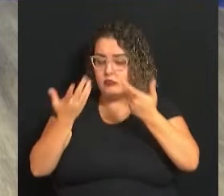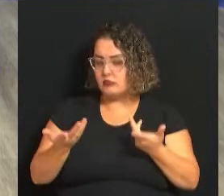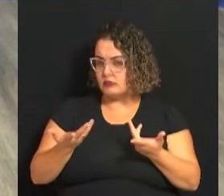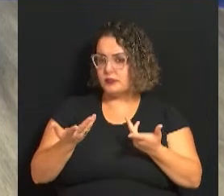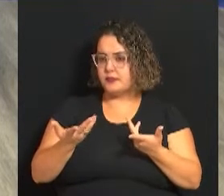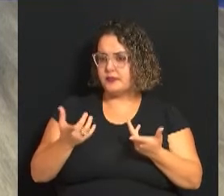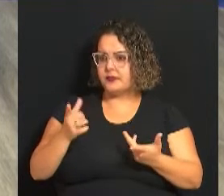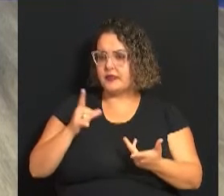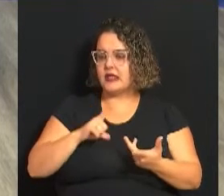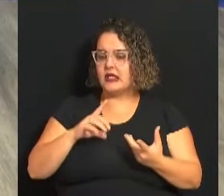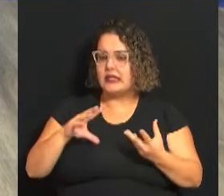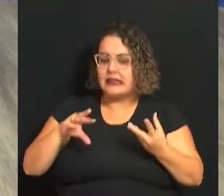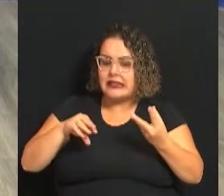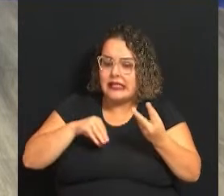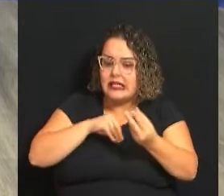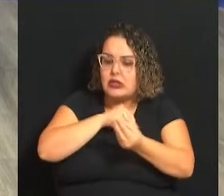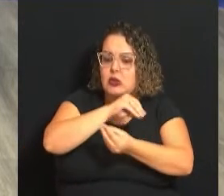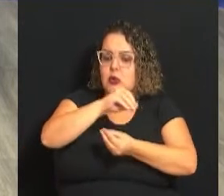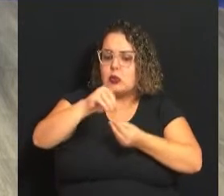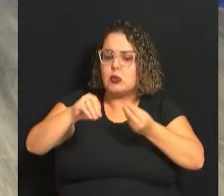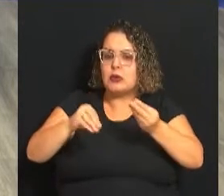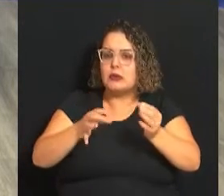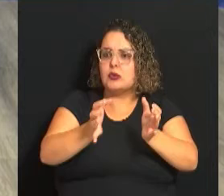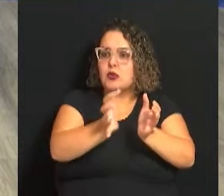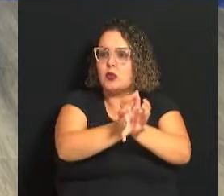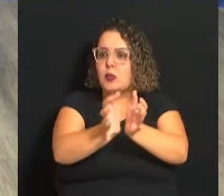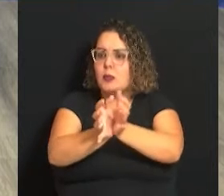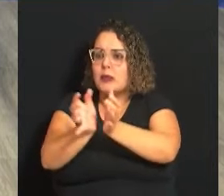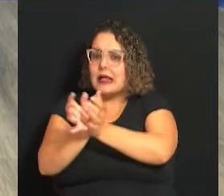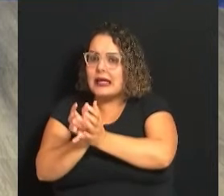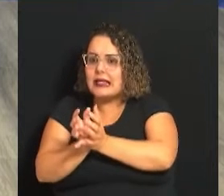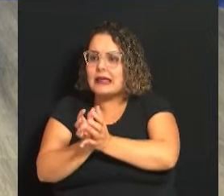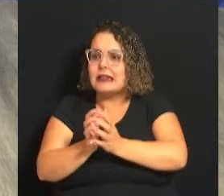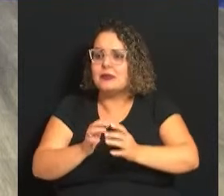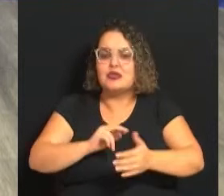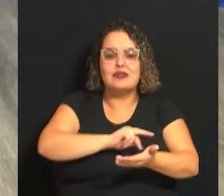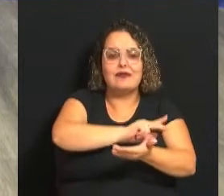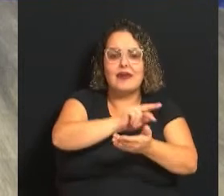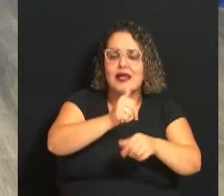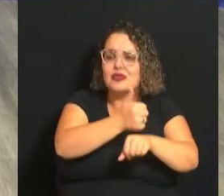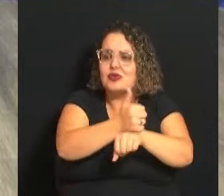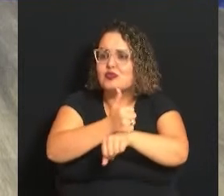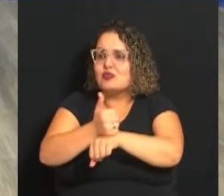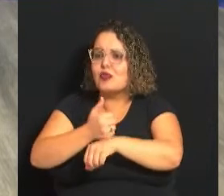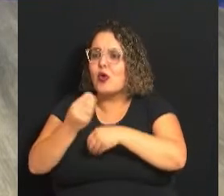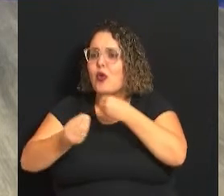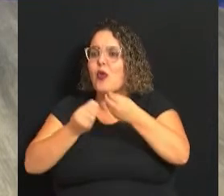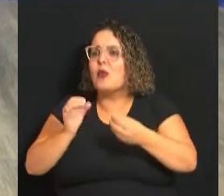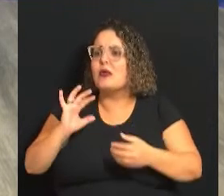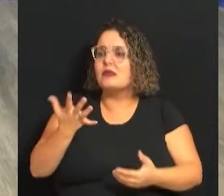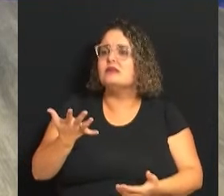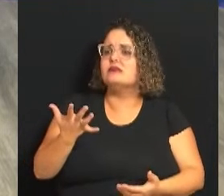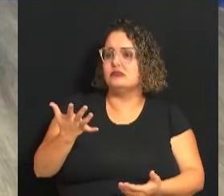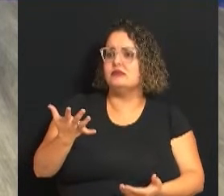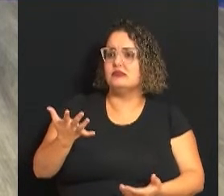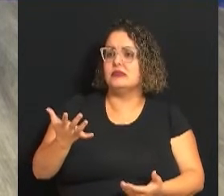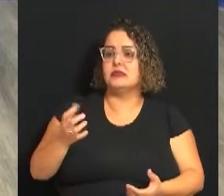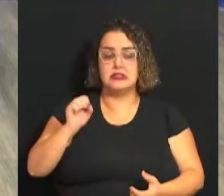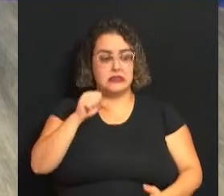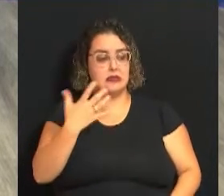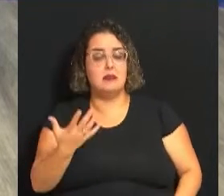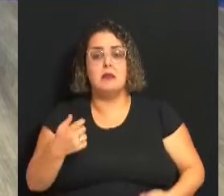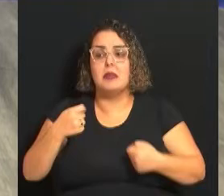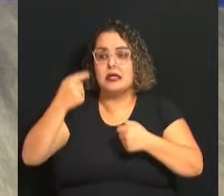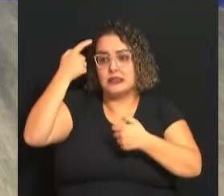envolvendo toda uma equipe multidisciplinar? Como que funciona, doutor? Vai o oncologista, Sim. precisa de um neuro? Como